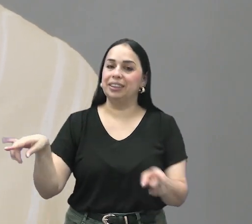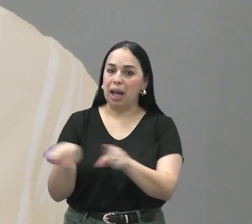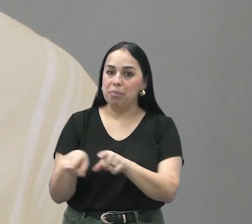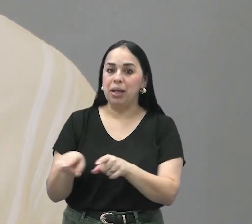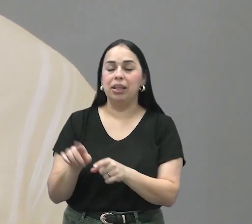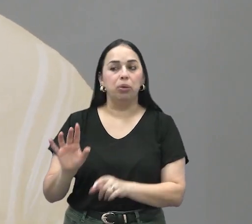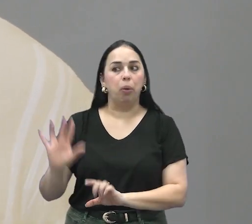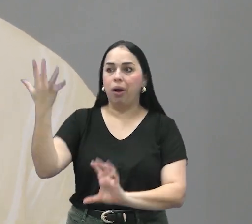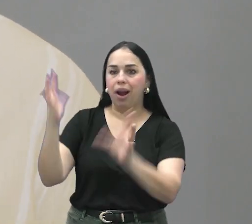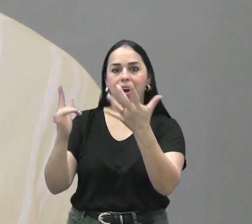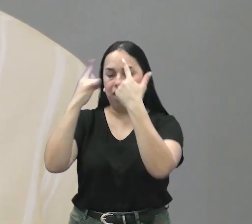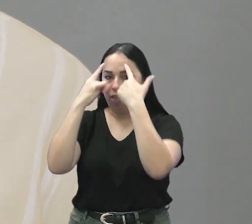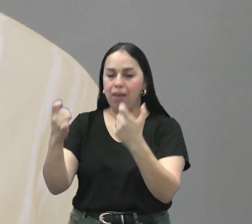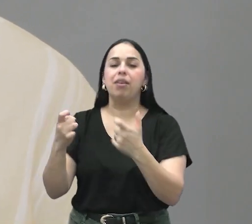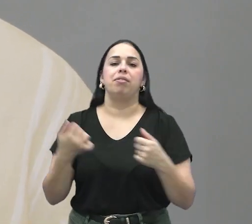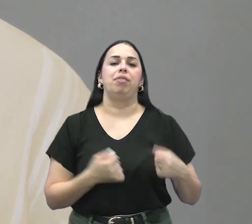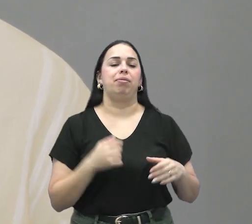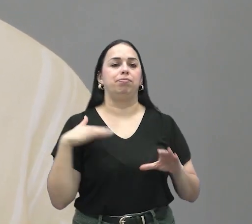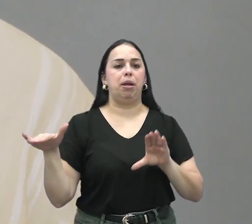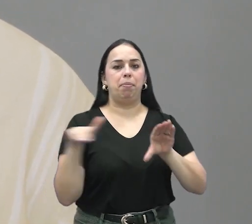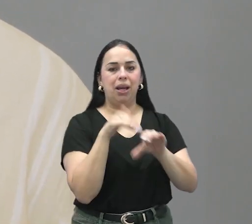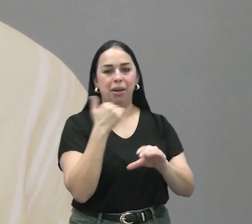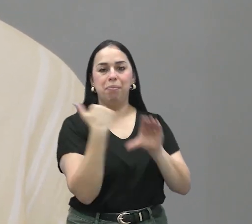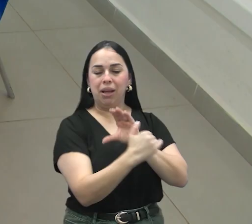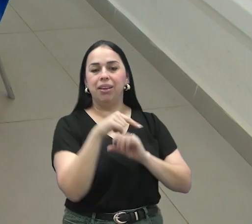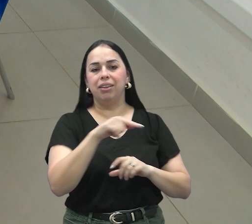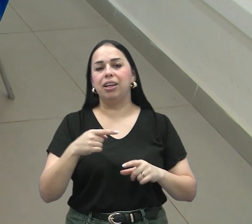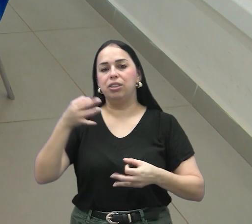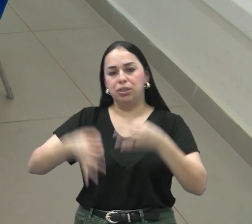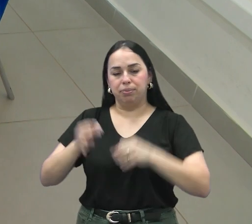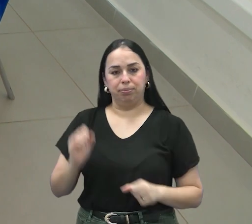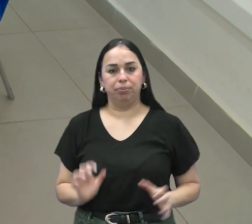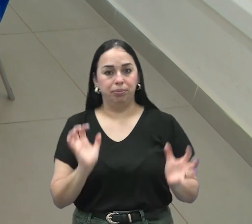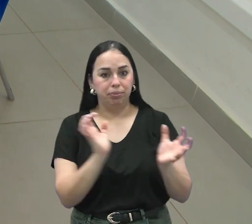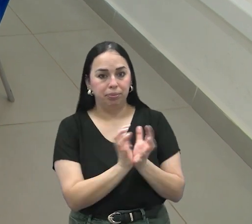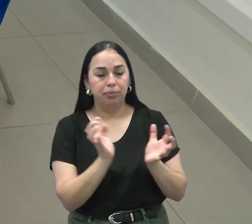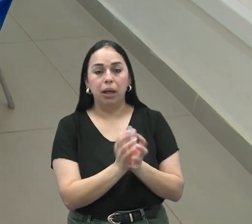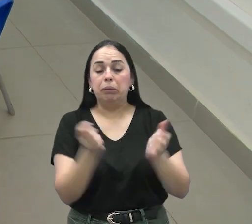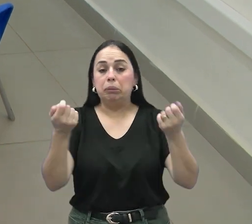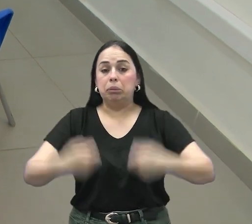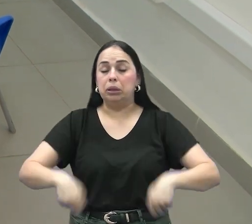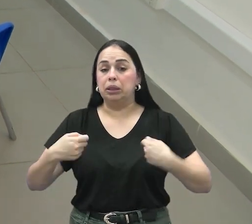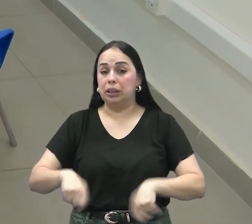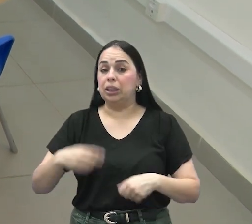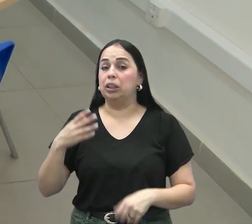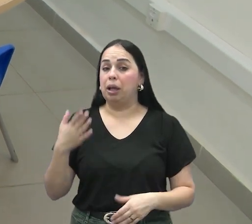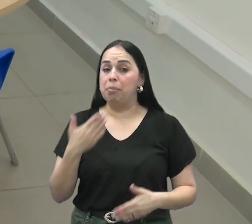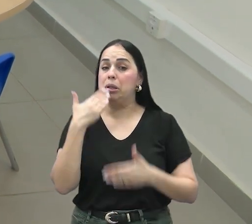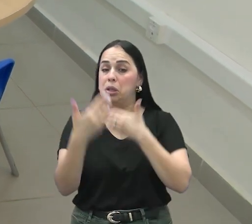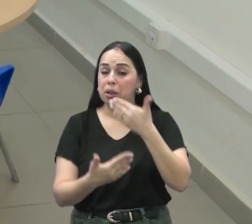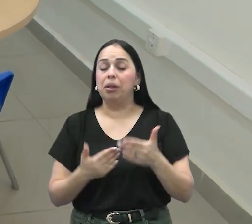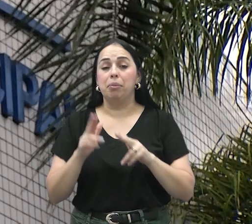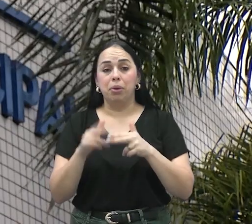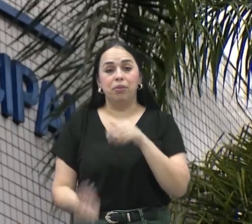tudo quanto é casos que sobrepõem o regulamento dos campeonatos municipais. A Junta de Justiça Desportiva era uma necessidade antiga